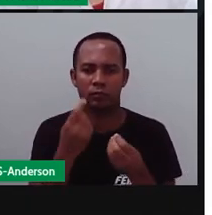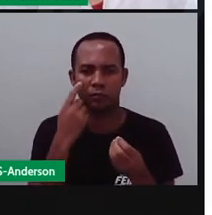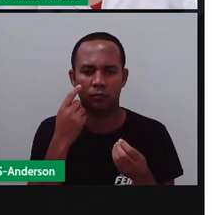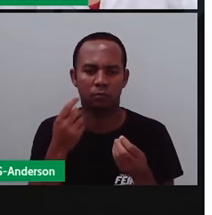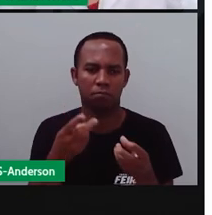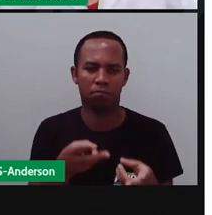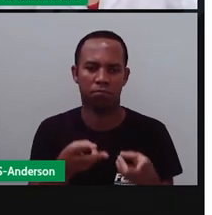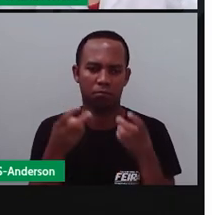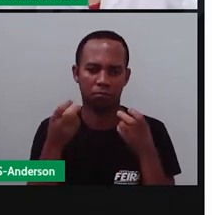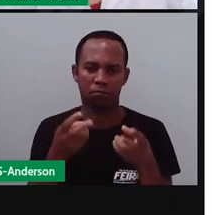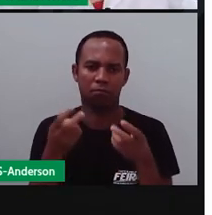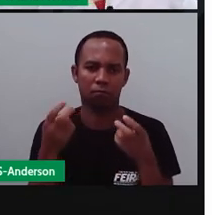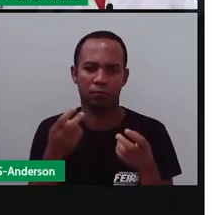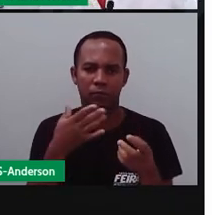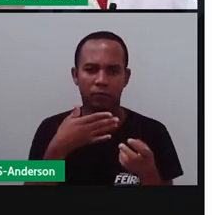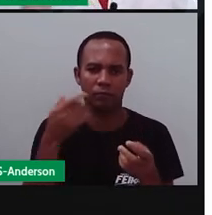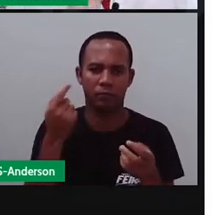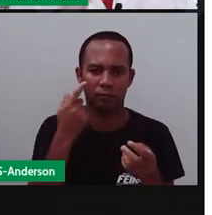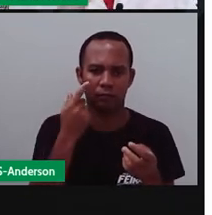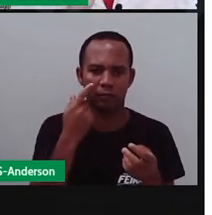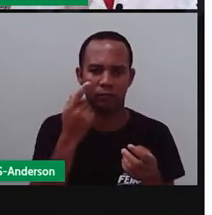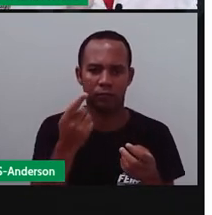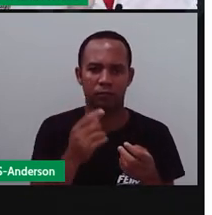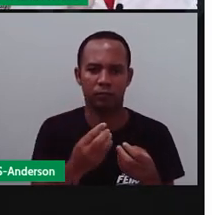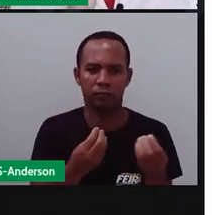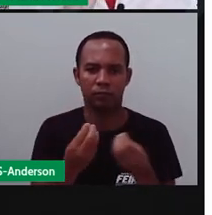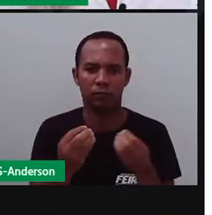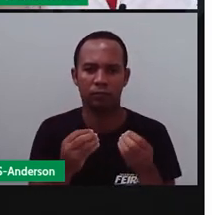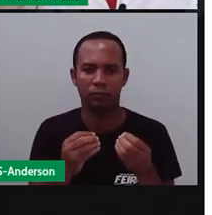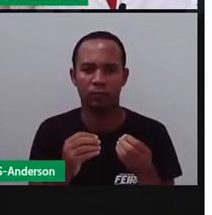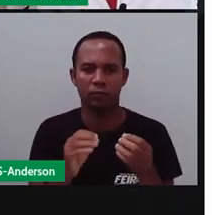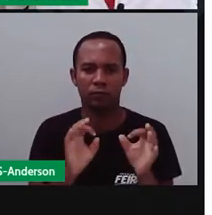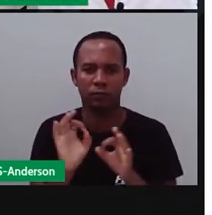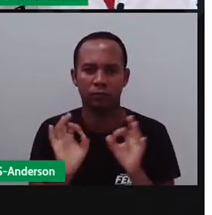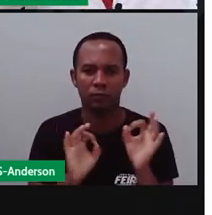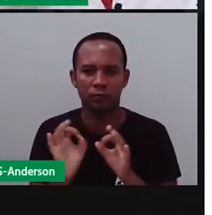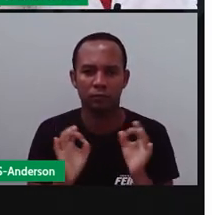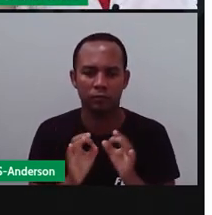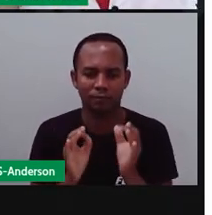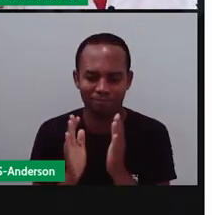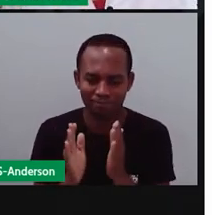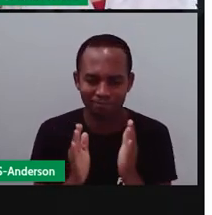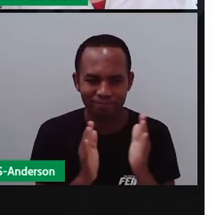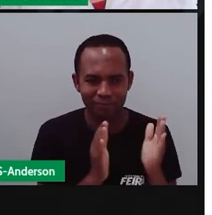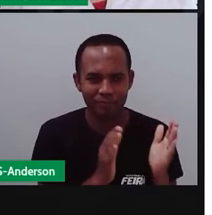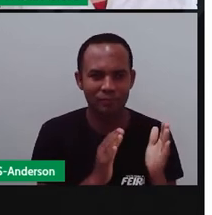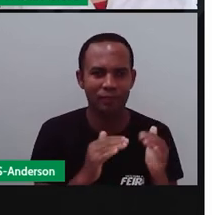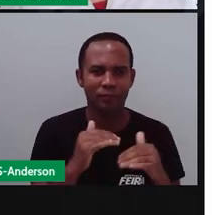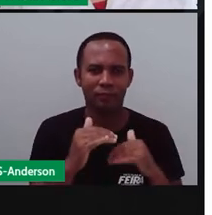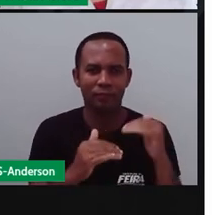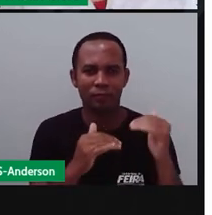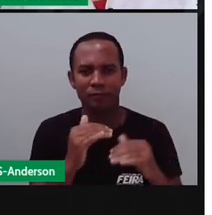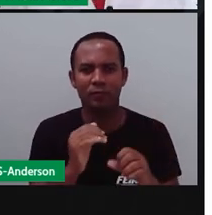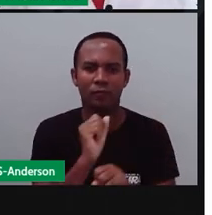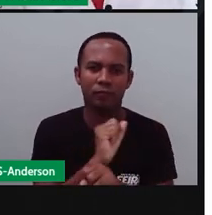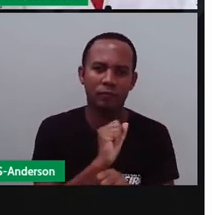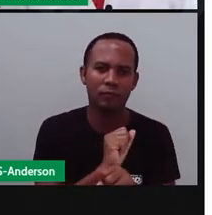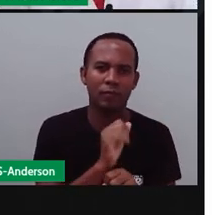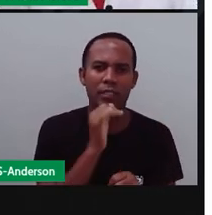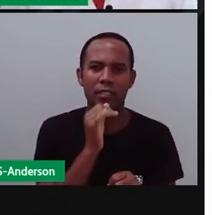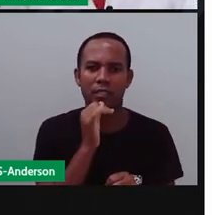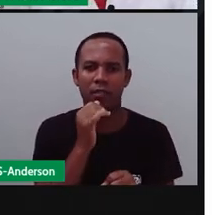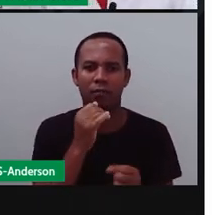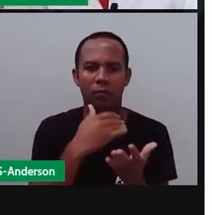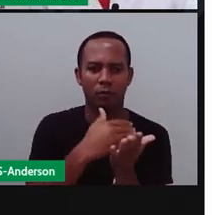obter o melhor resultado da receita. Dentro do modo de preparo também existe o que é uma ordem cronológica de como as coisas elas devem ser feitas. Então, por exemplo,